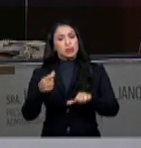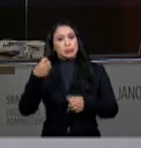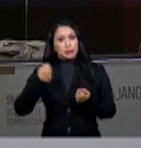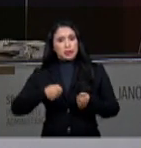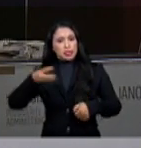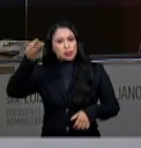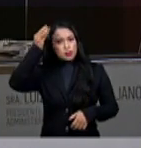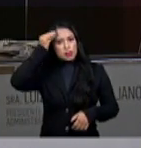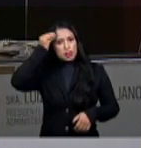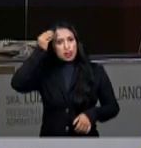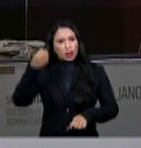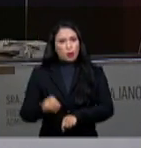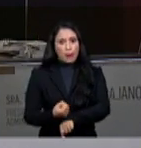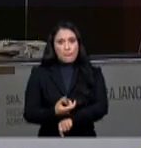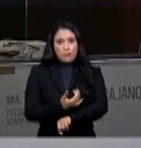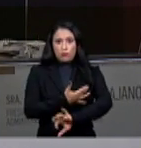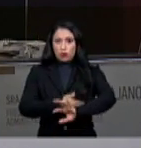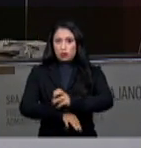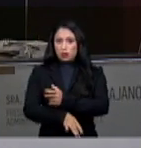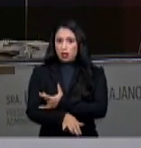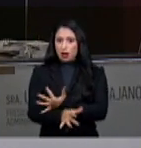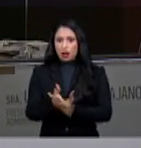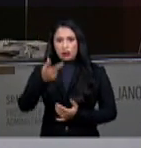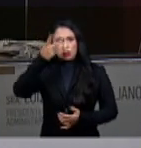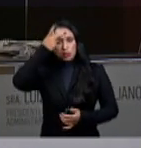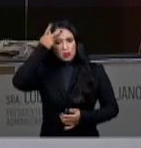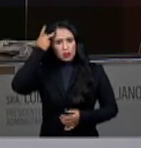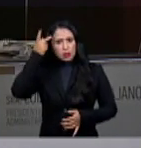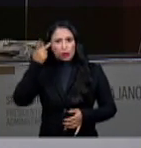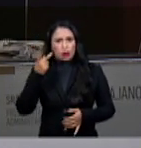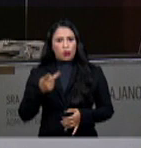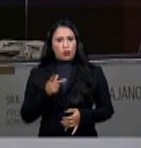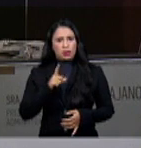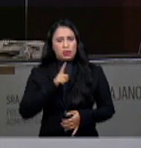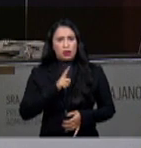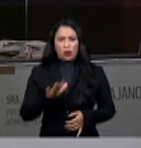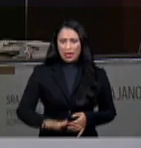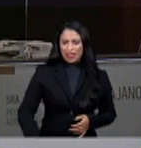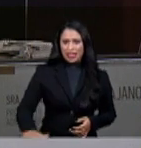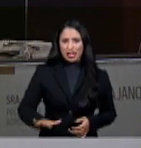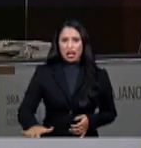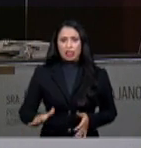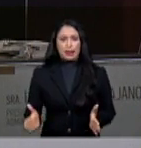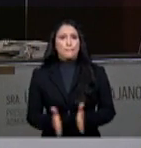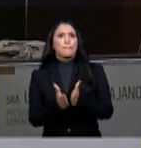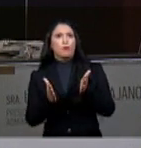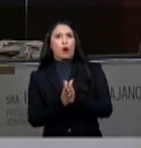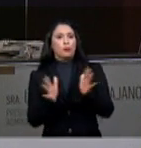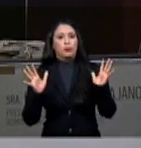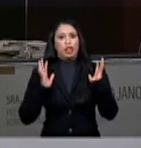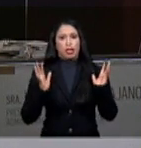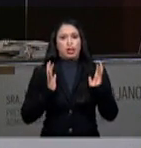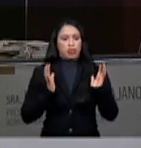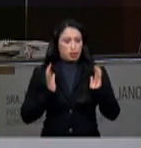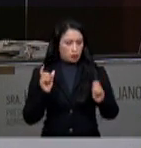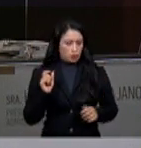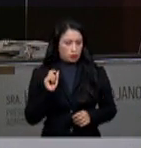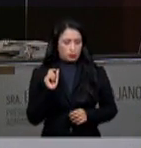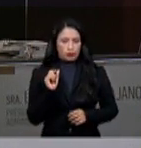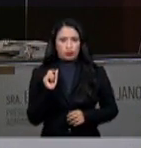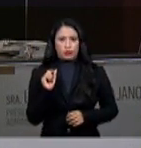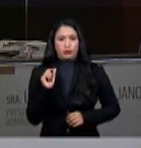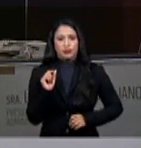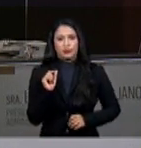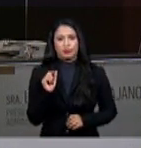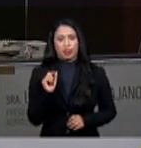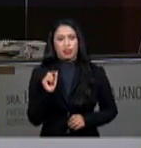emocional de todo mundo tá muito abalado seja de criança de pobre de preto de rico de nós aqui e eu tive a oportunidade